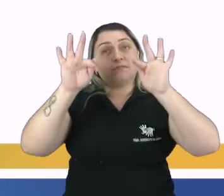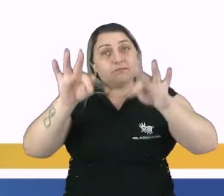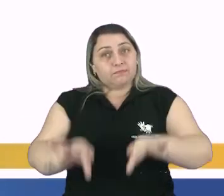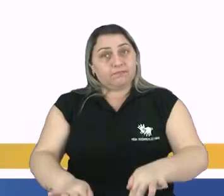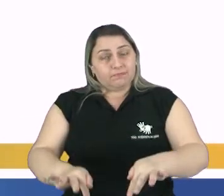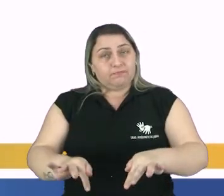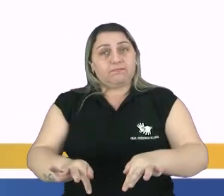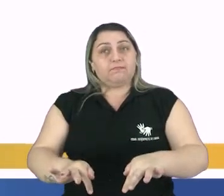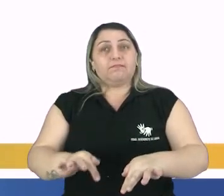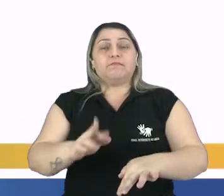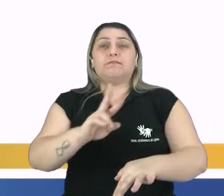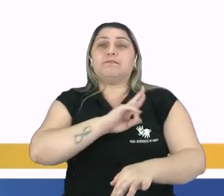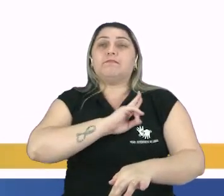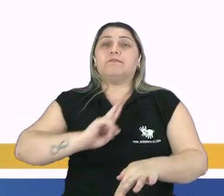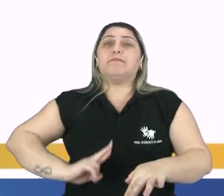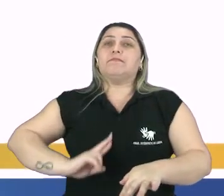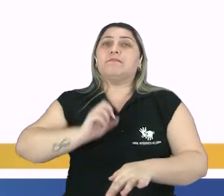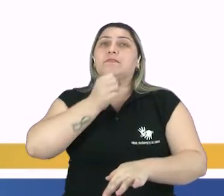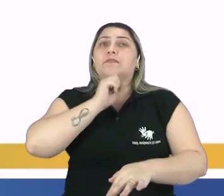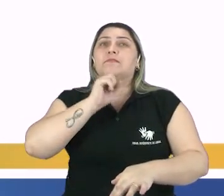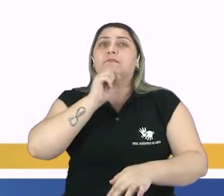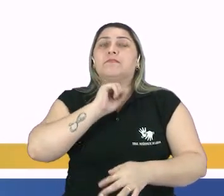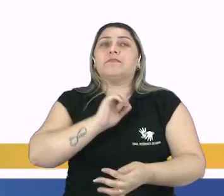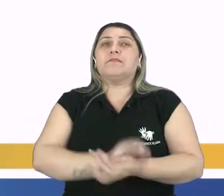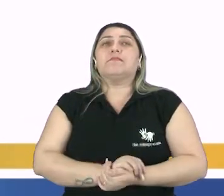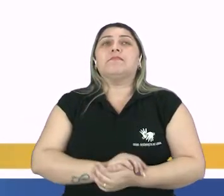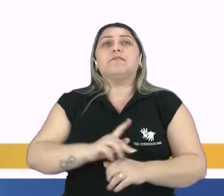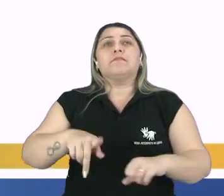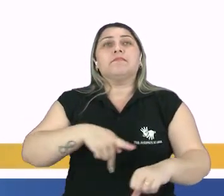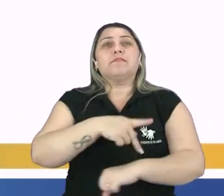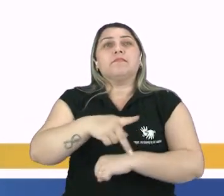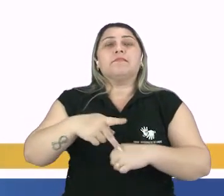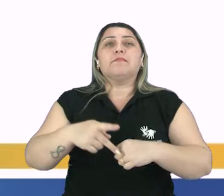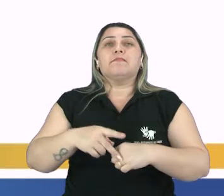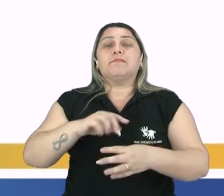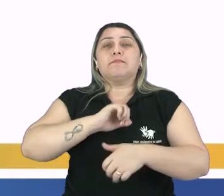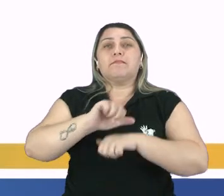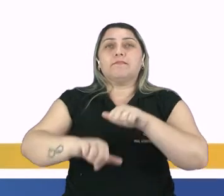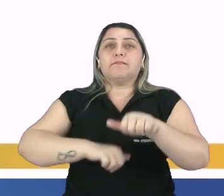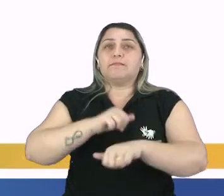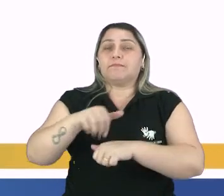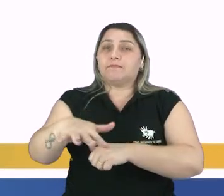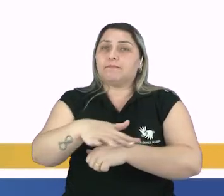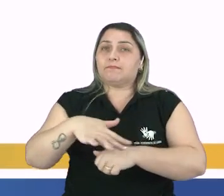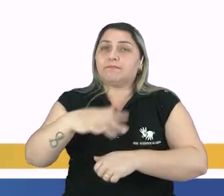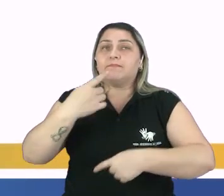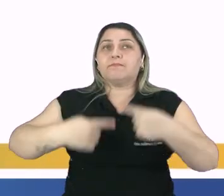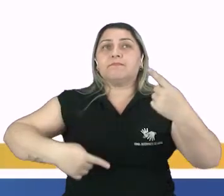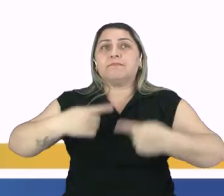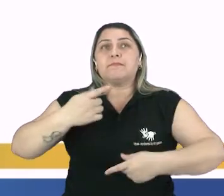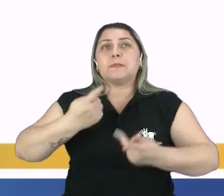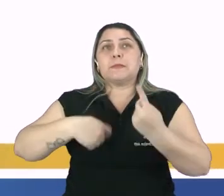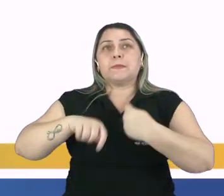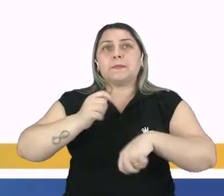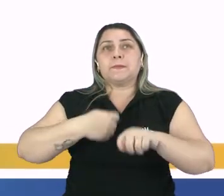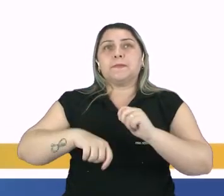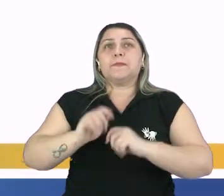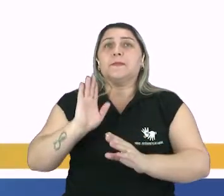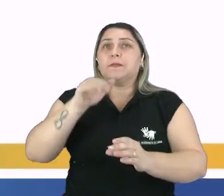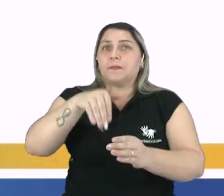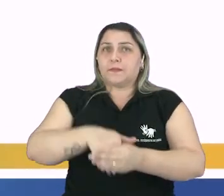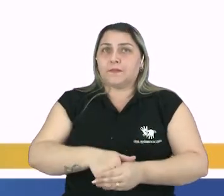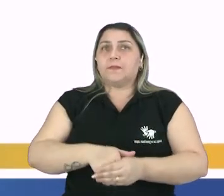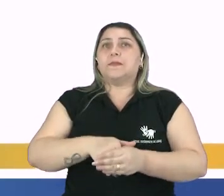dessa chamada República Velha, o país passa por transformações sociais, políticas e econômicas. No